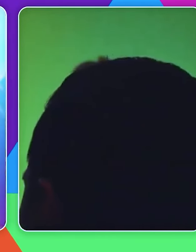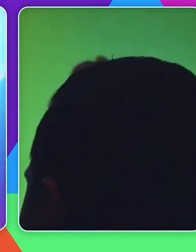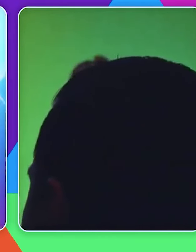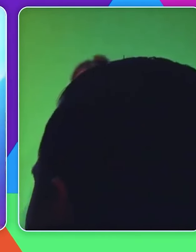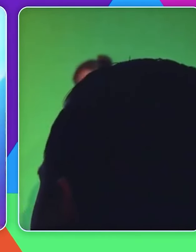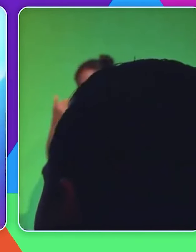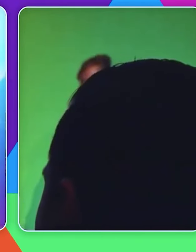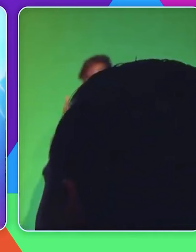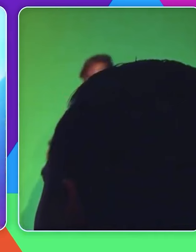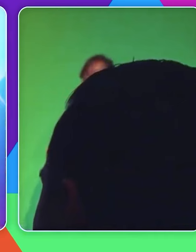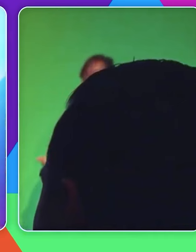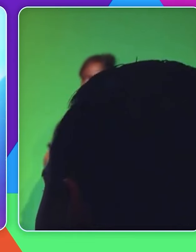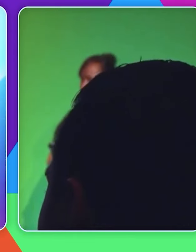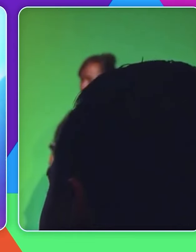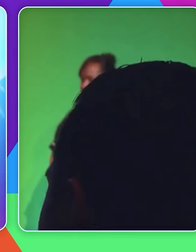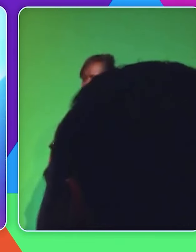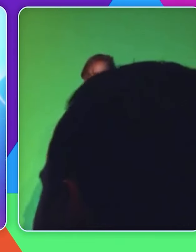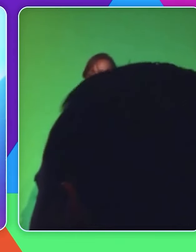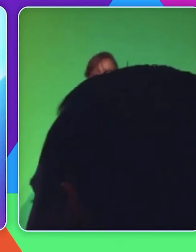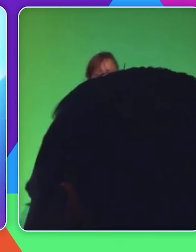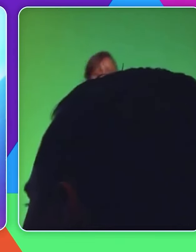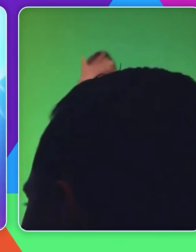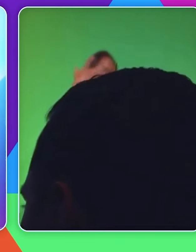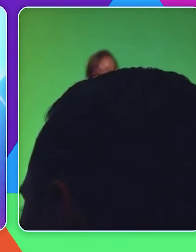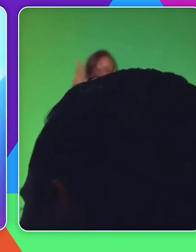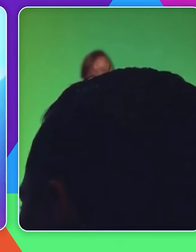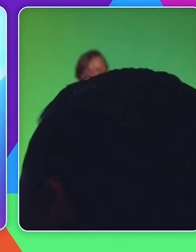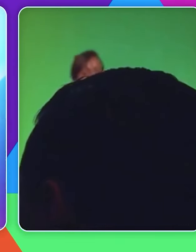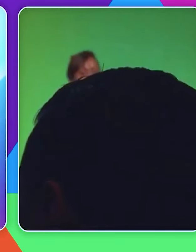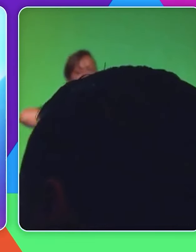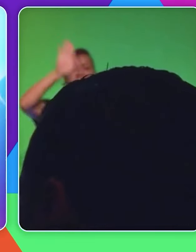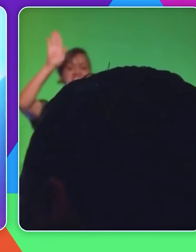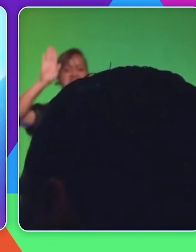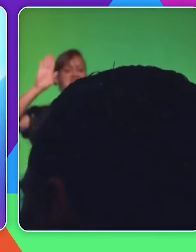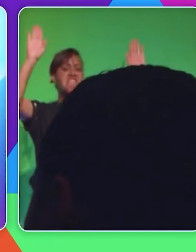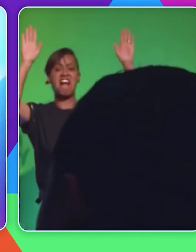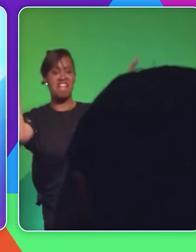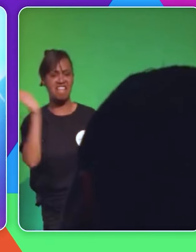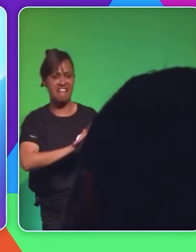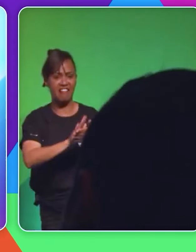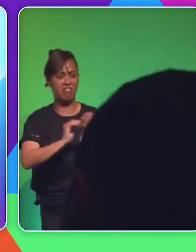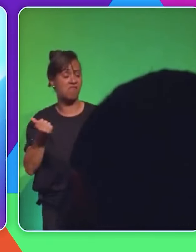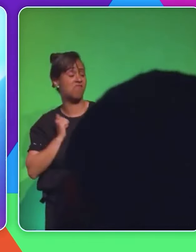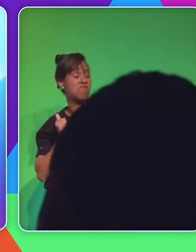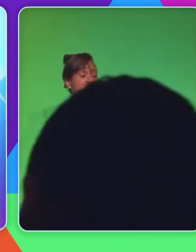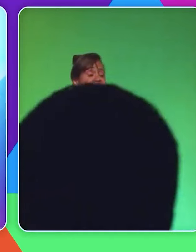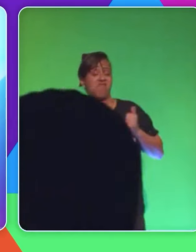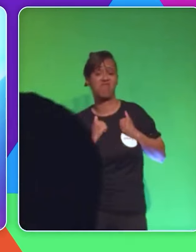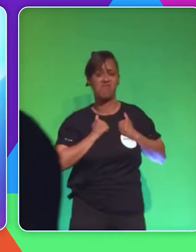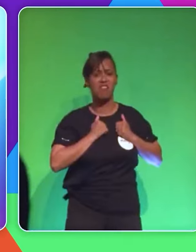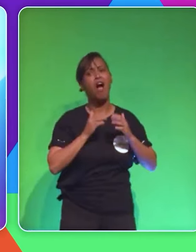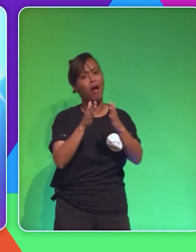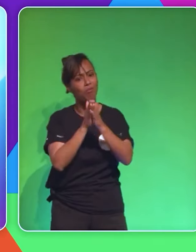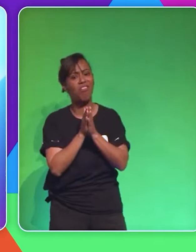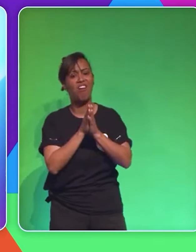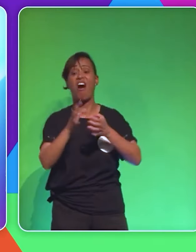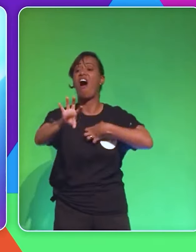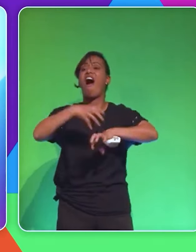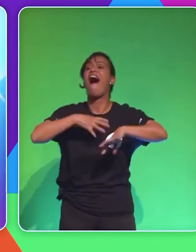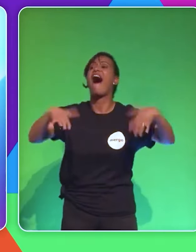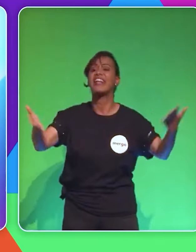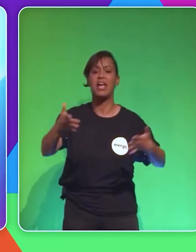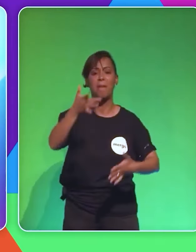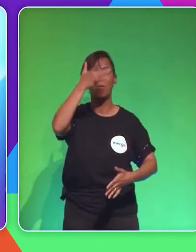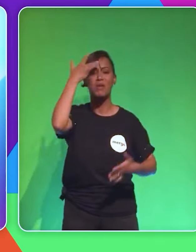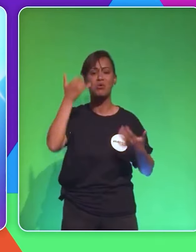vai alguém não levantou a mão na Daily vocês falam que tem empatia né chega na palestra não tem empatia alguém não